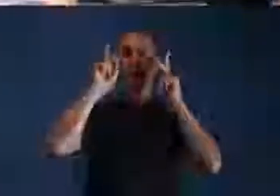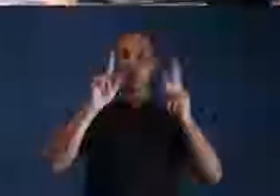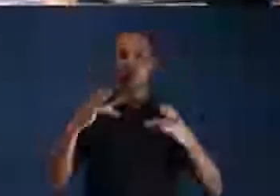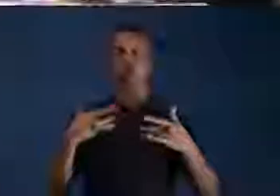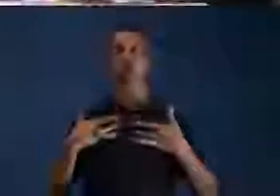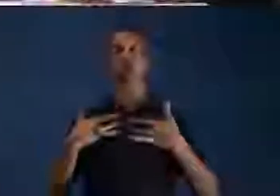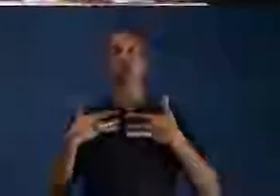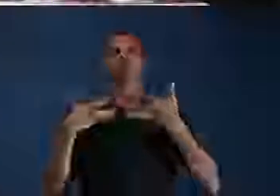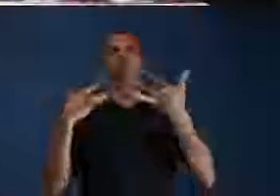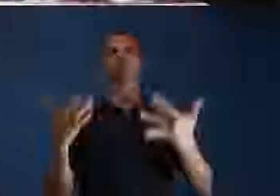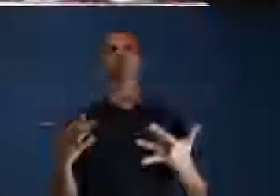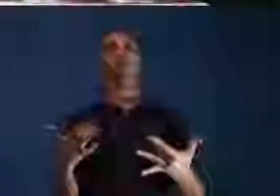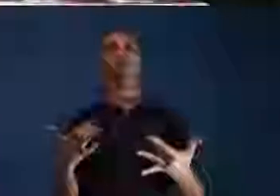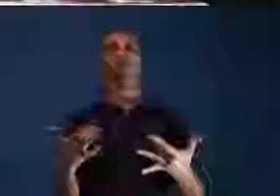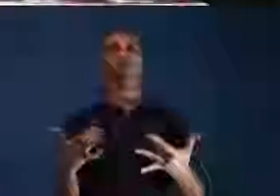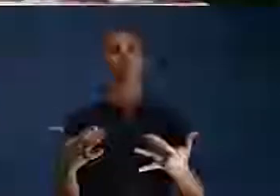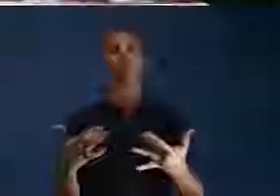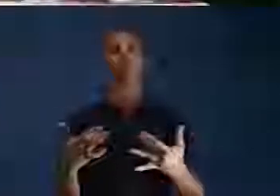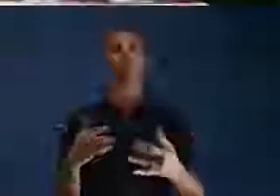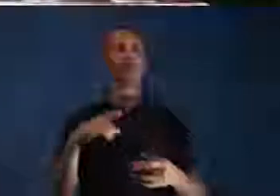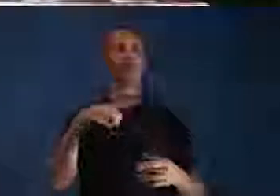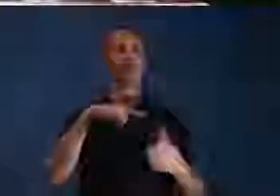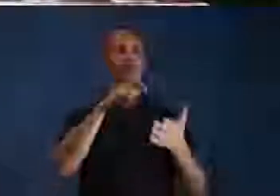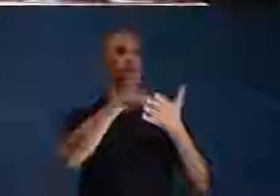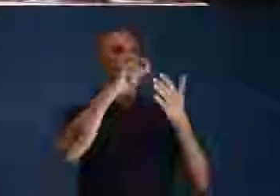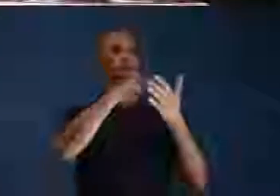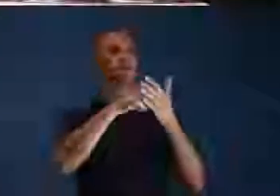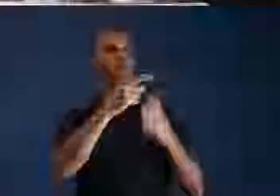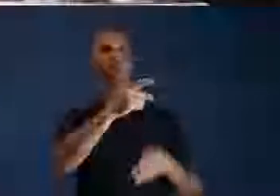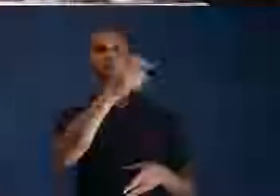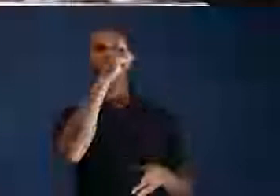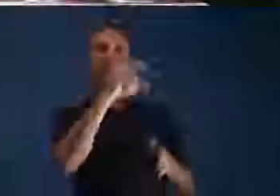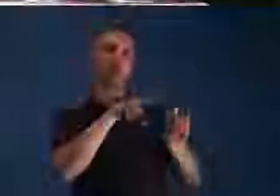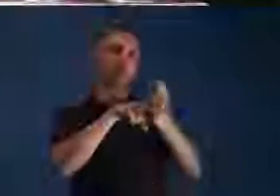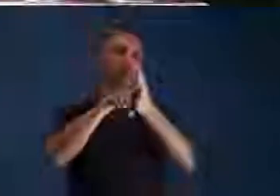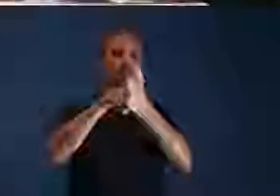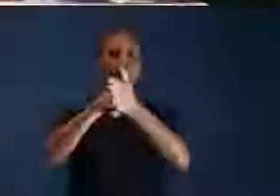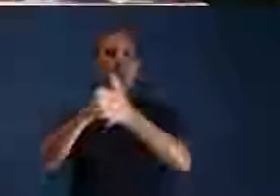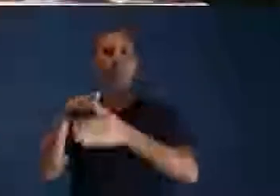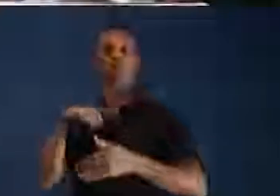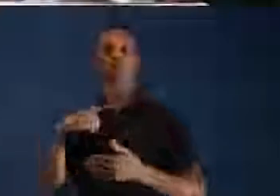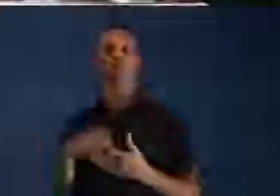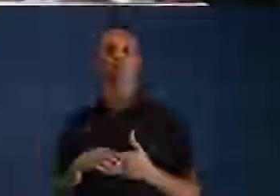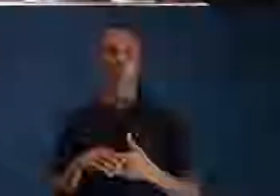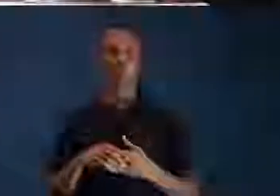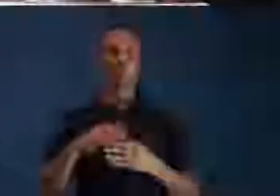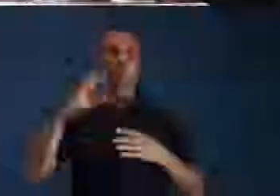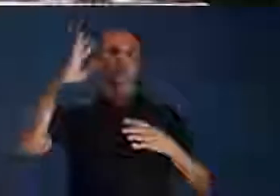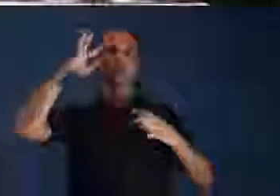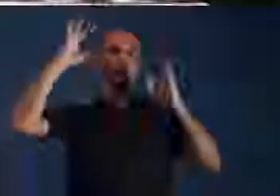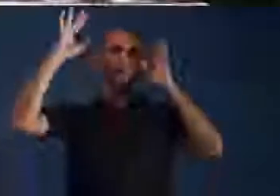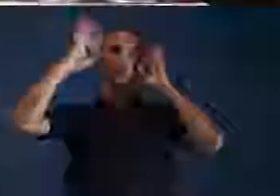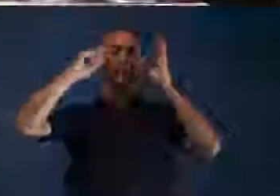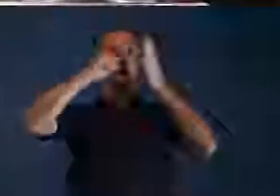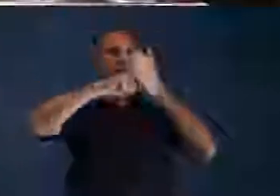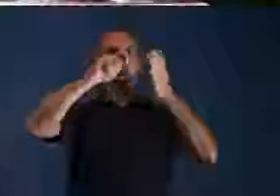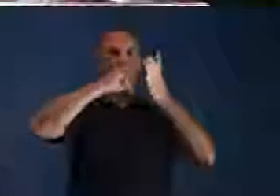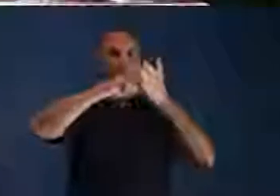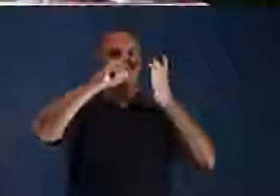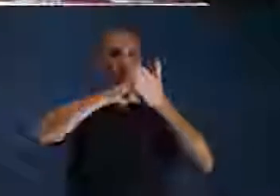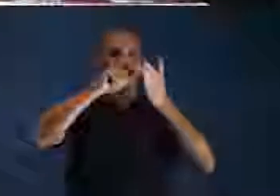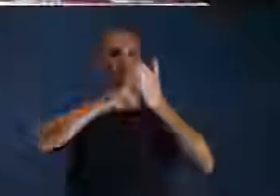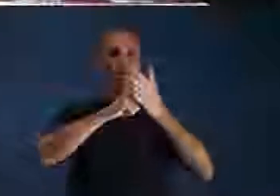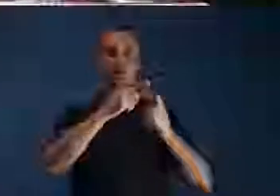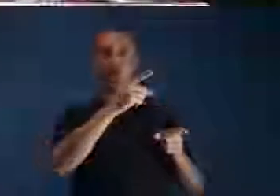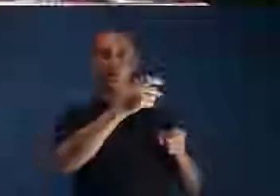dedicam quase exclusivamente ao crime e à sua investigação. A ficção criminal contemporânea, internacional,